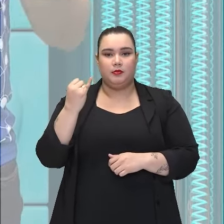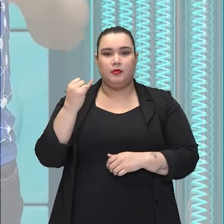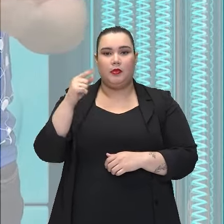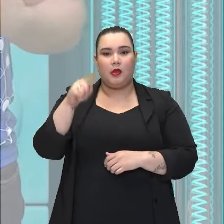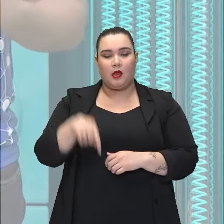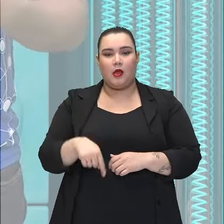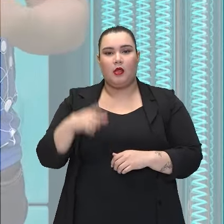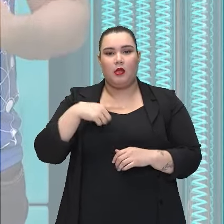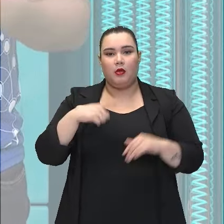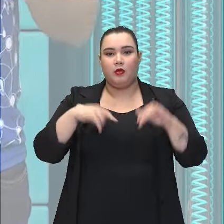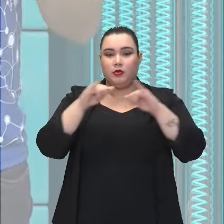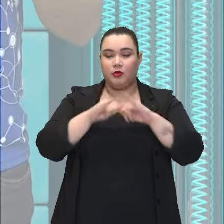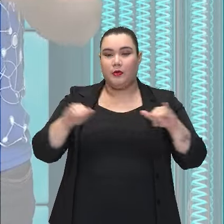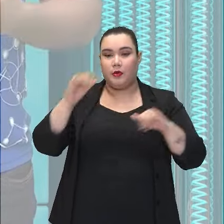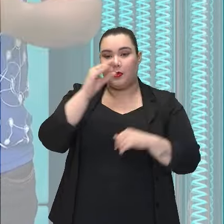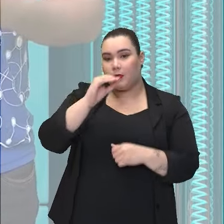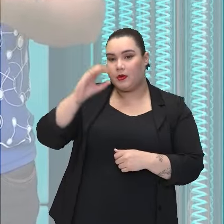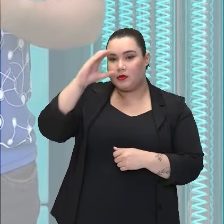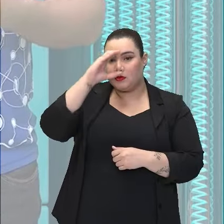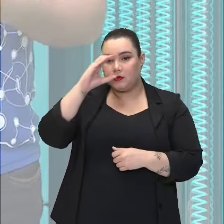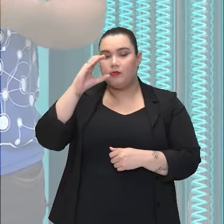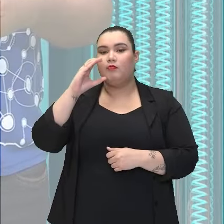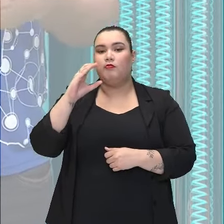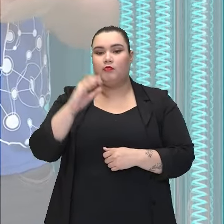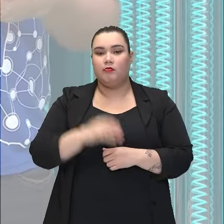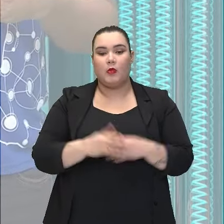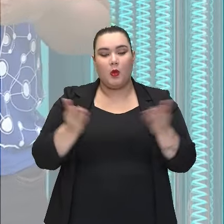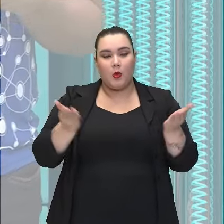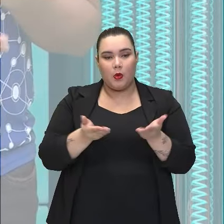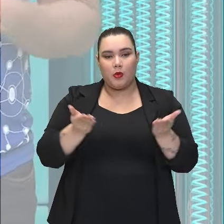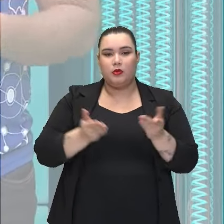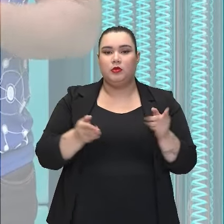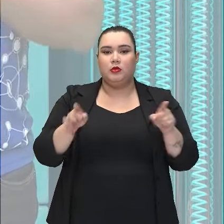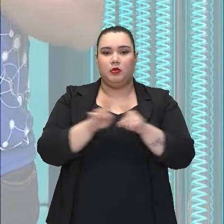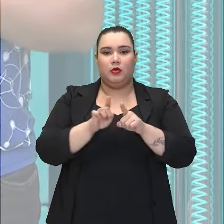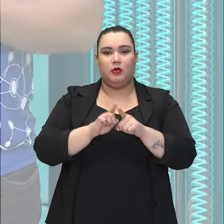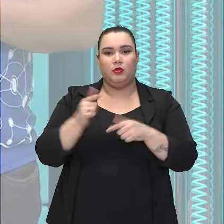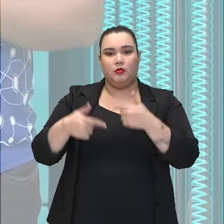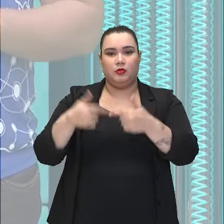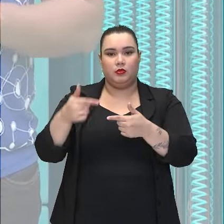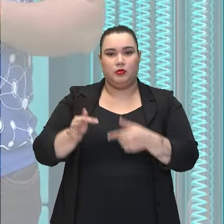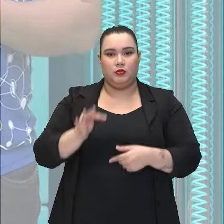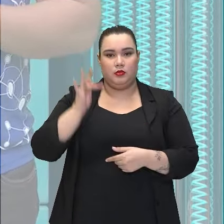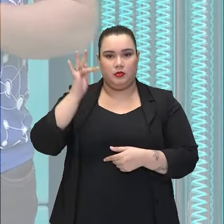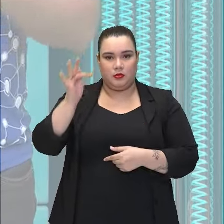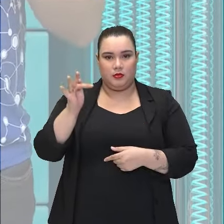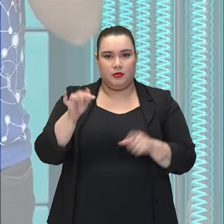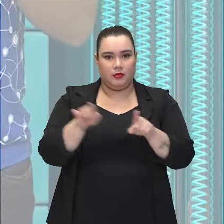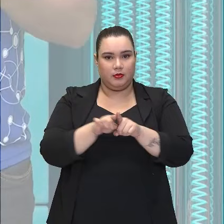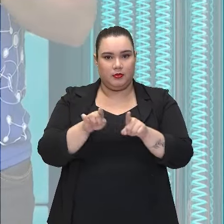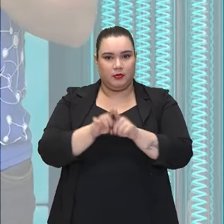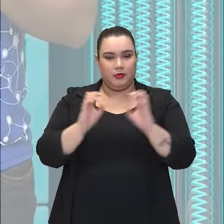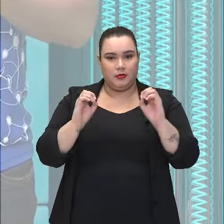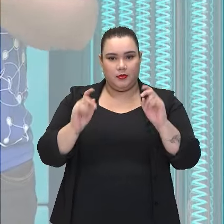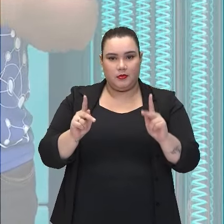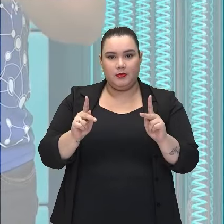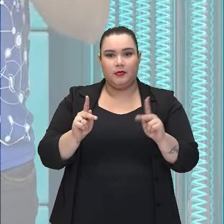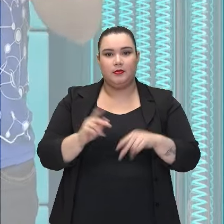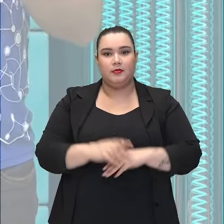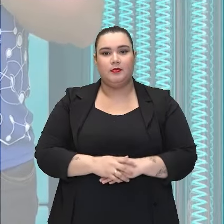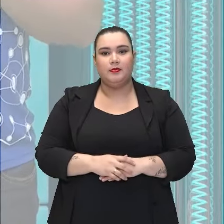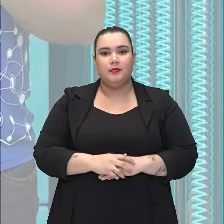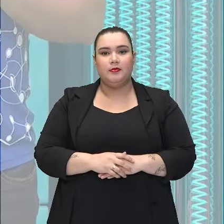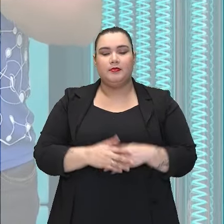irão divulgar conhecimento, não só na atualidade, mas para gerações futuras também. Ok,